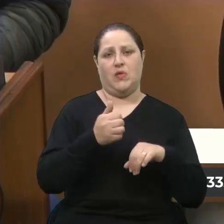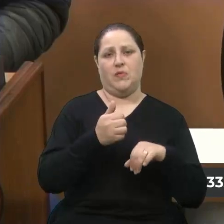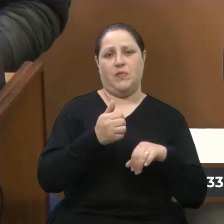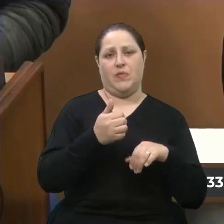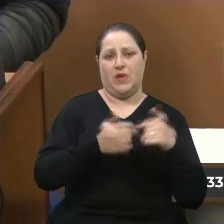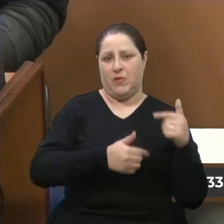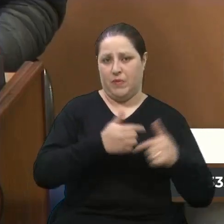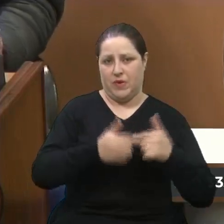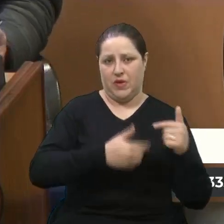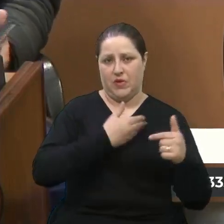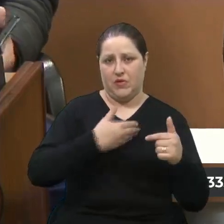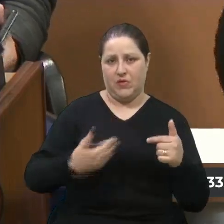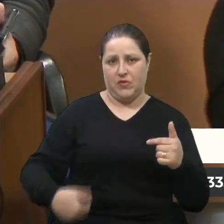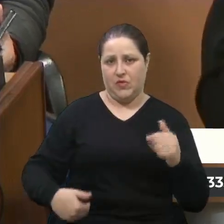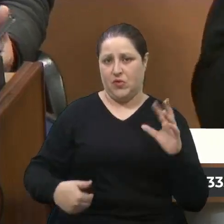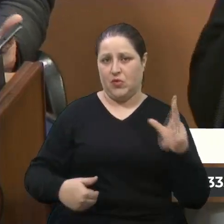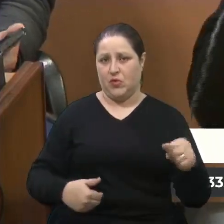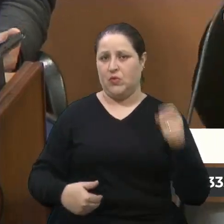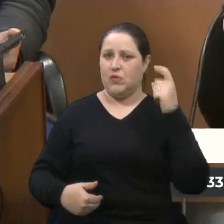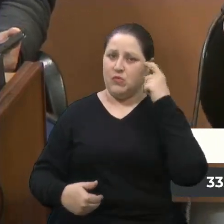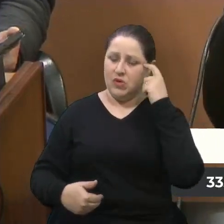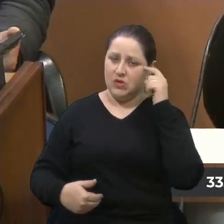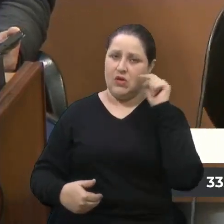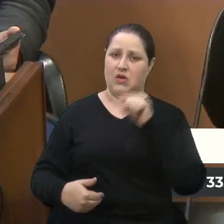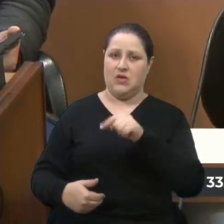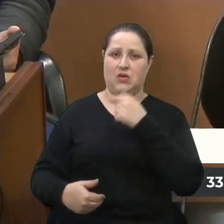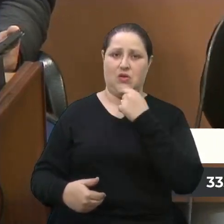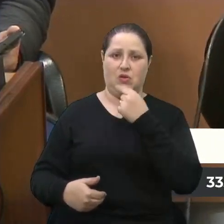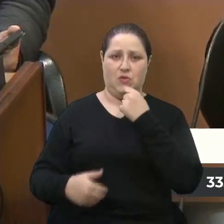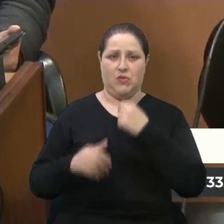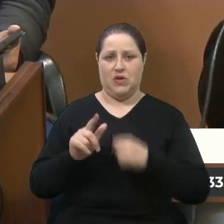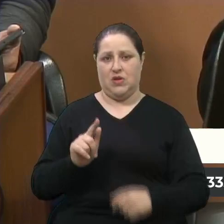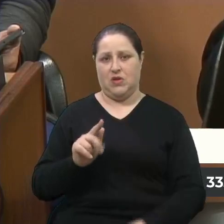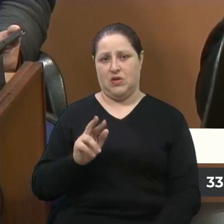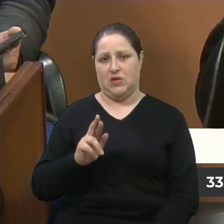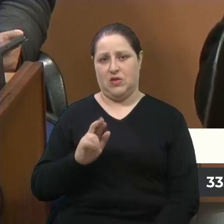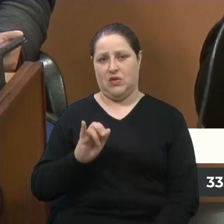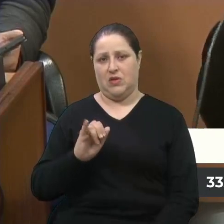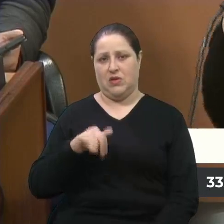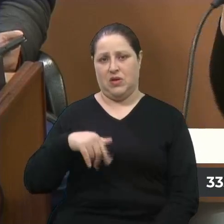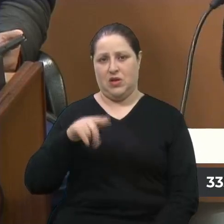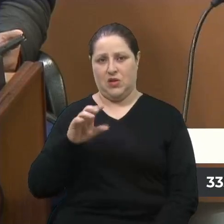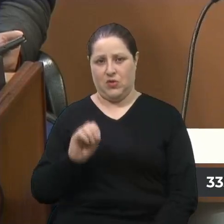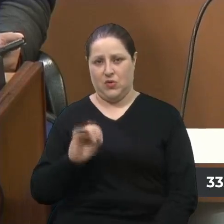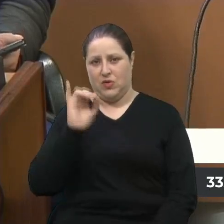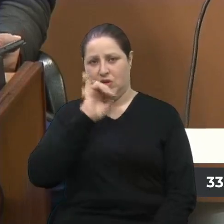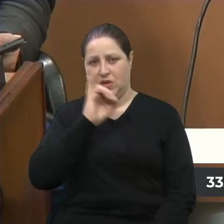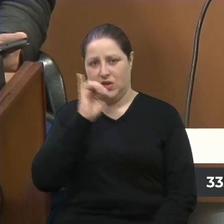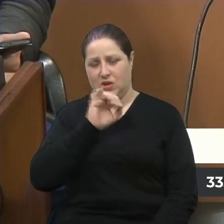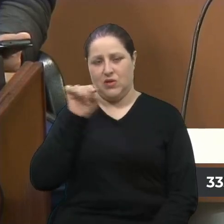fica pensando, o gringo é uma pessoa,